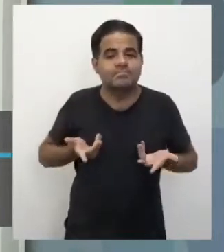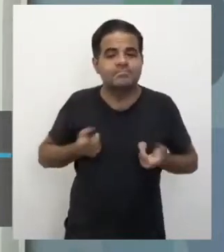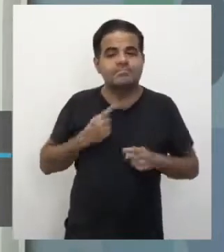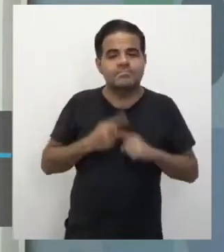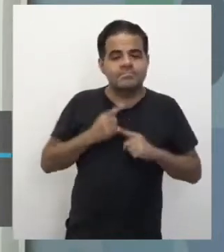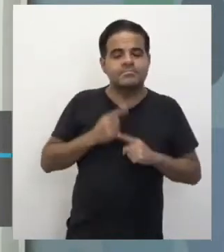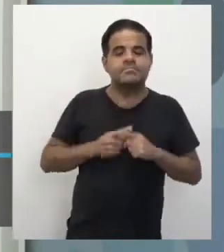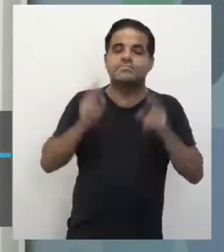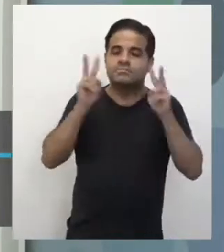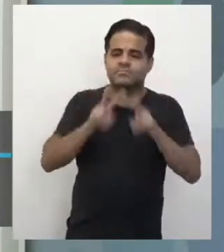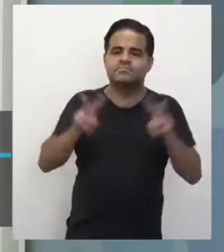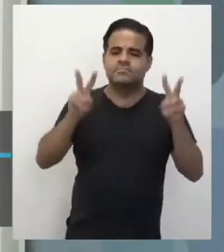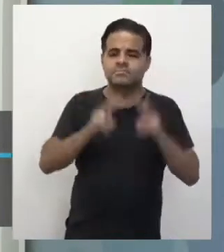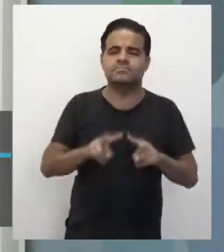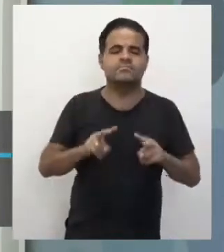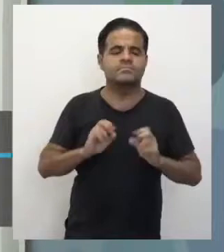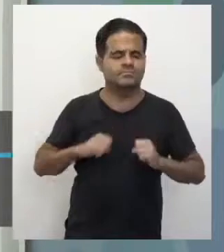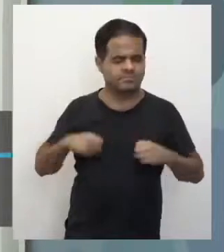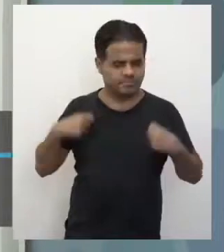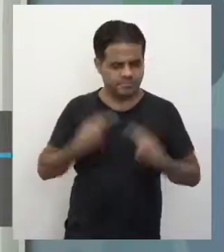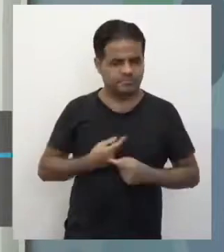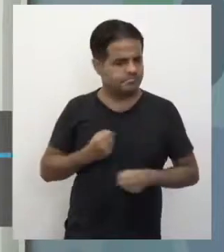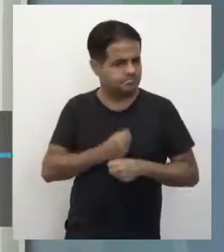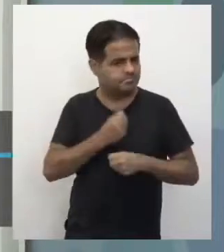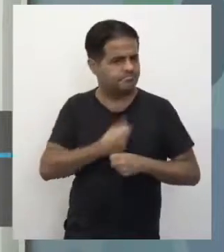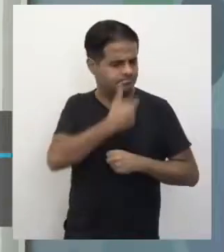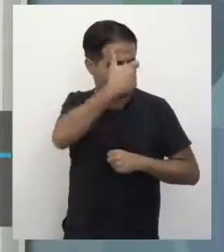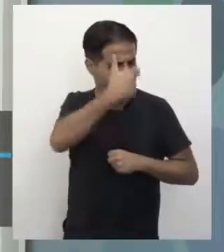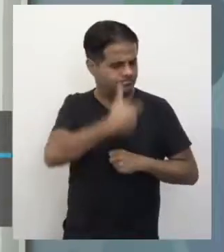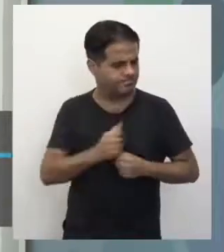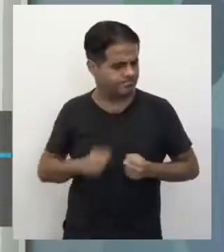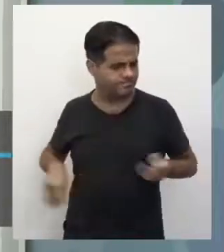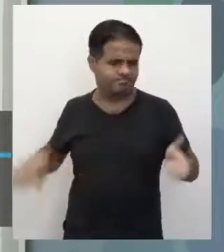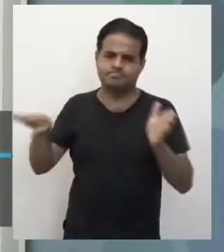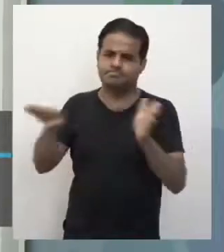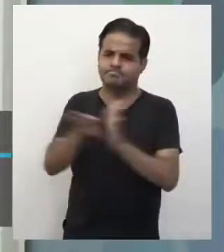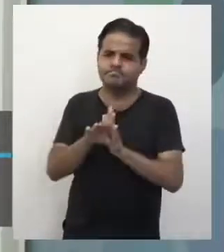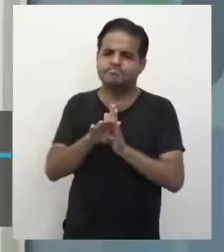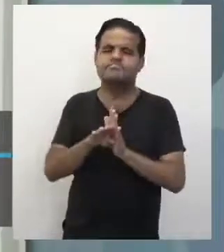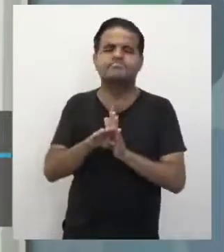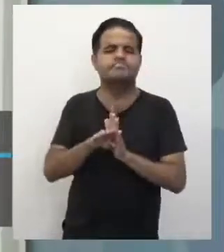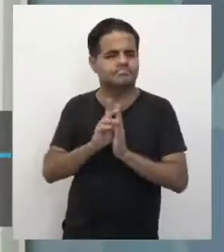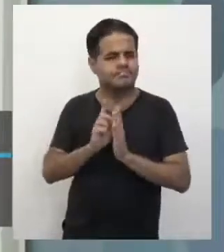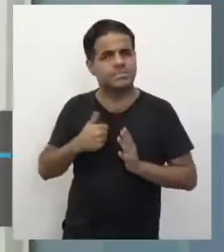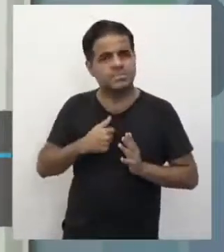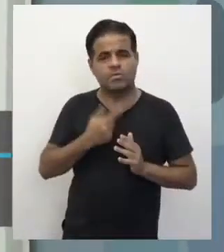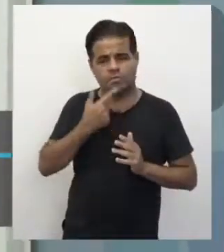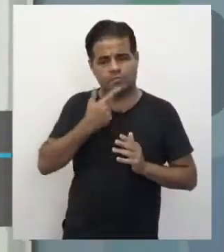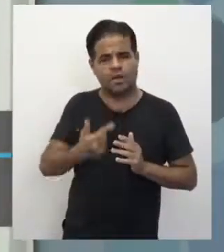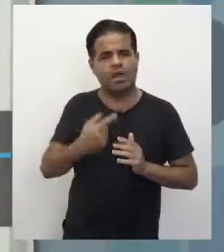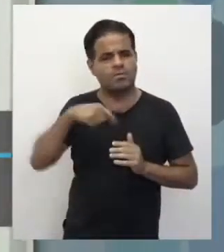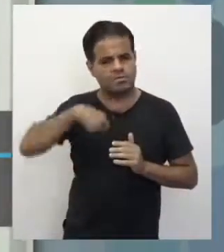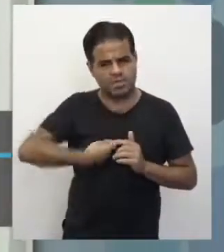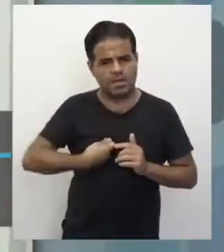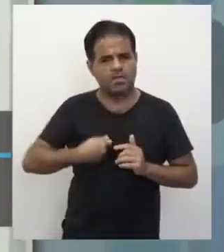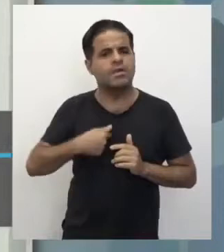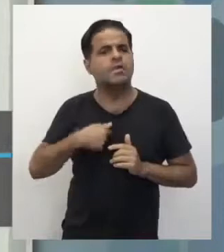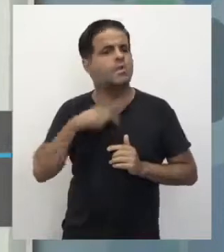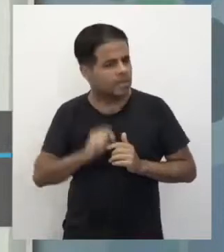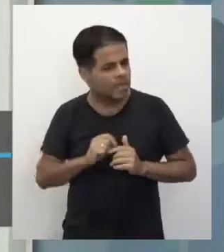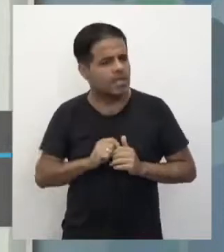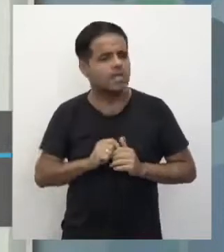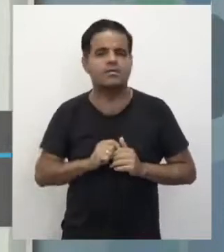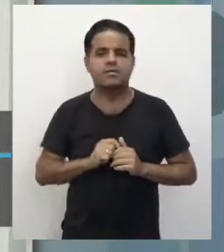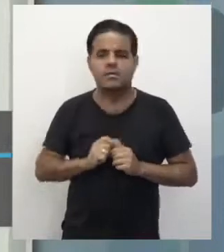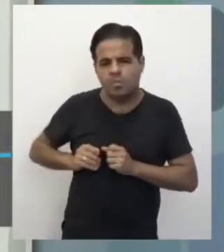Porque a visão que o ser humano construiu sobre si mesmo, até chegar nesse momento onde eu digo quem eu sou, é